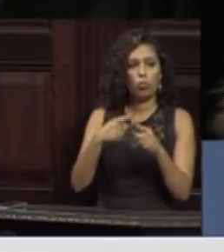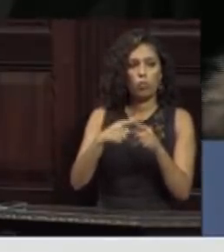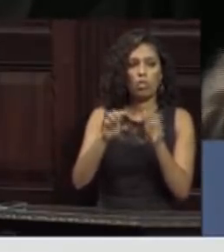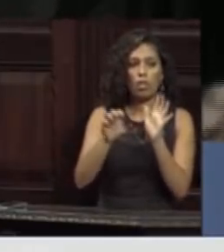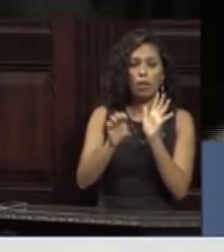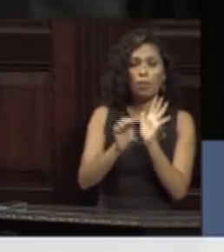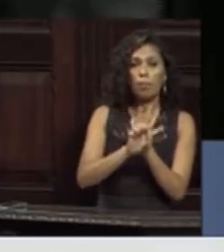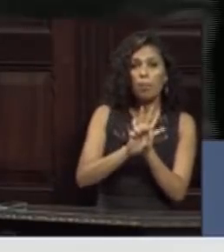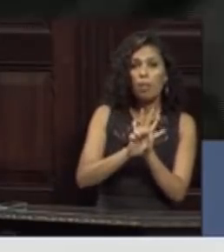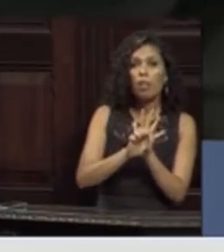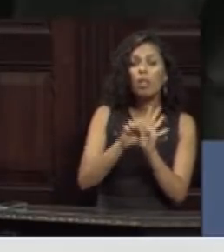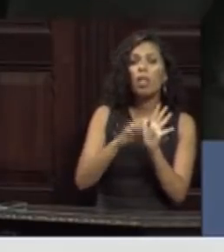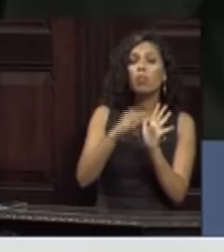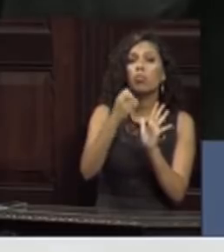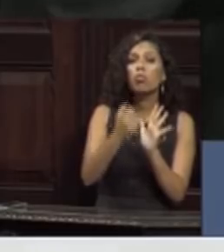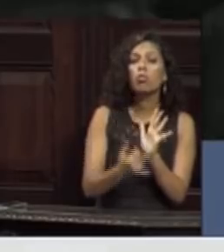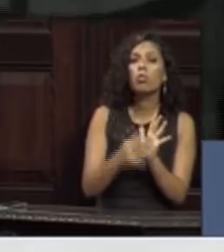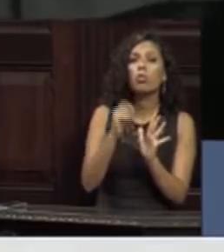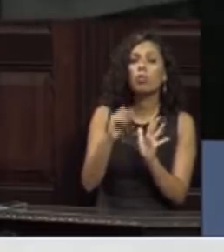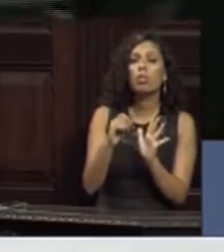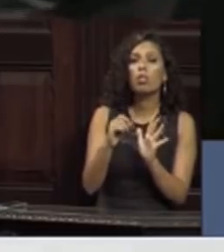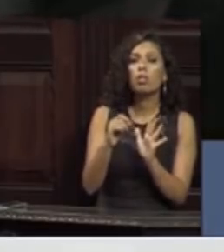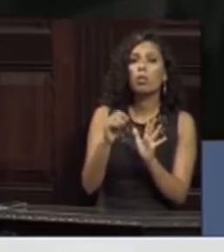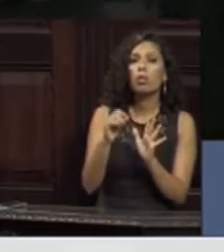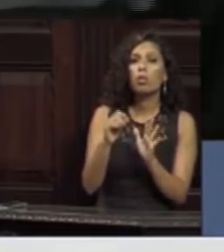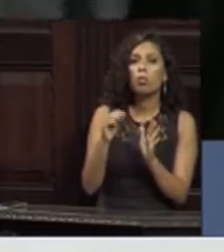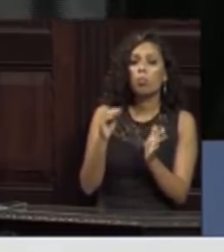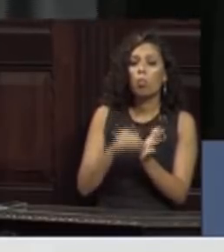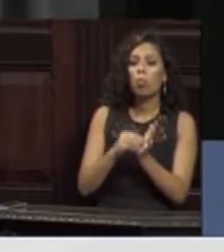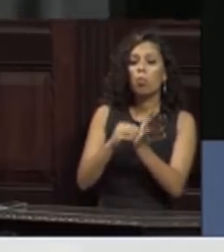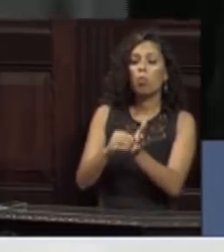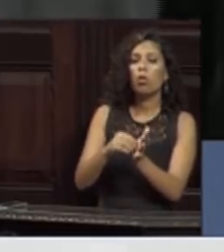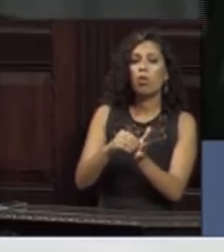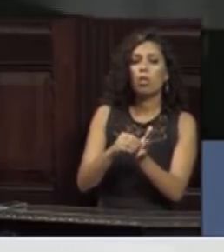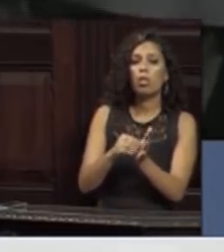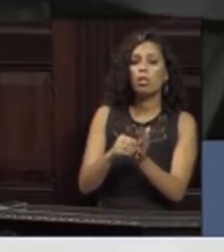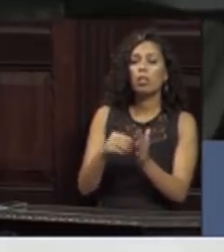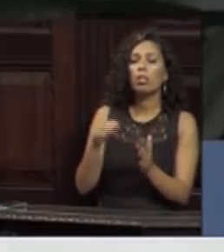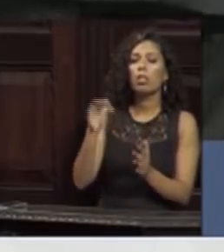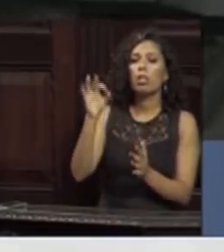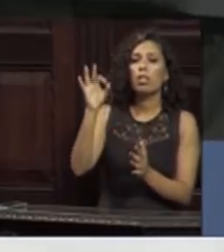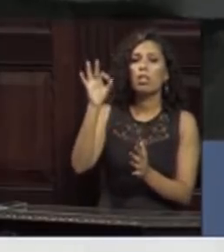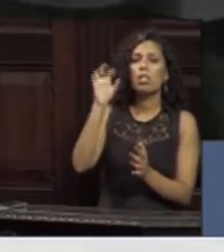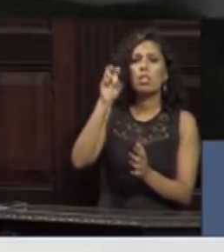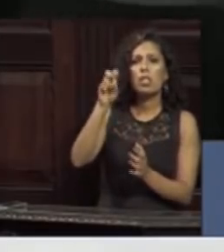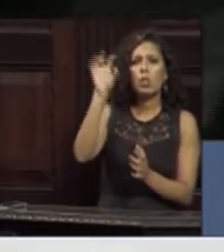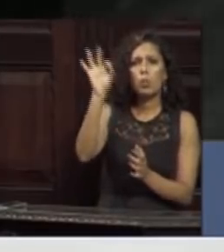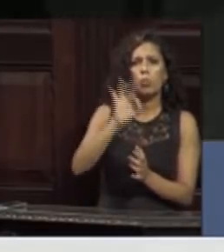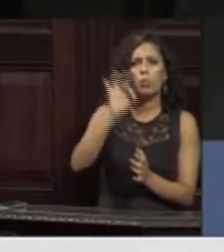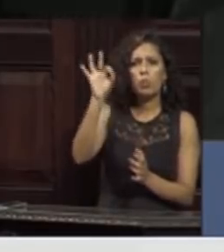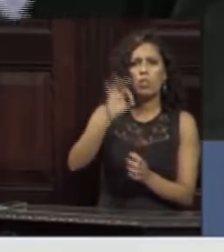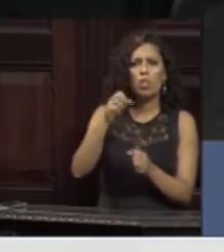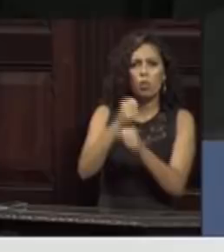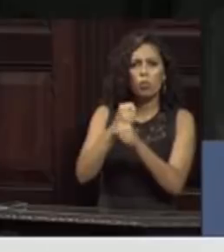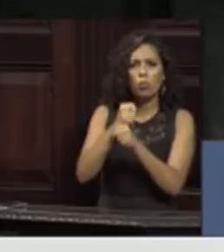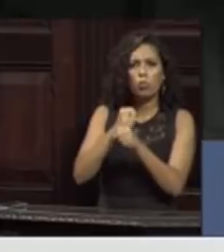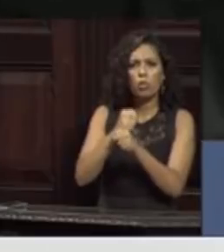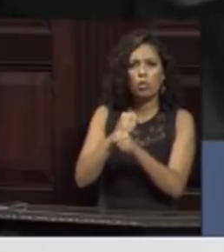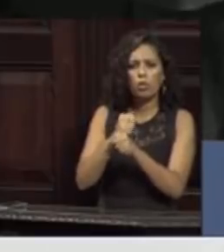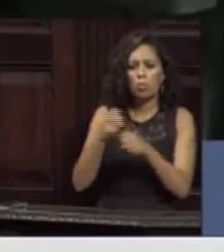estipula a meta de 5% ao ano para ampliar a